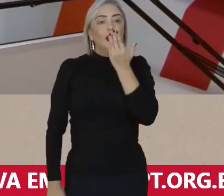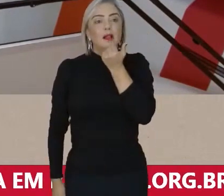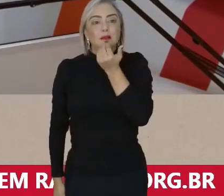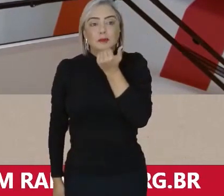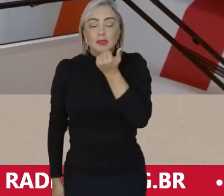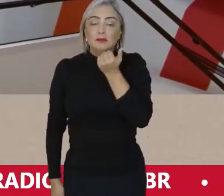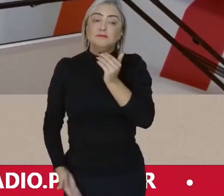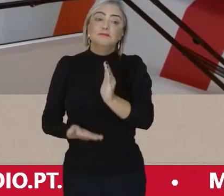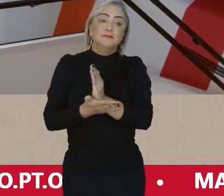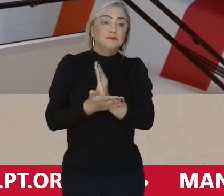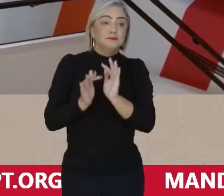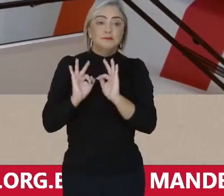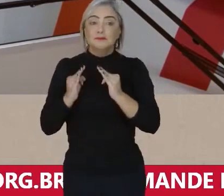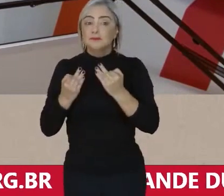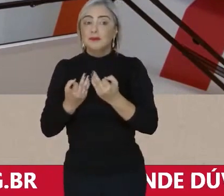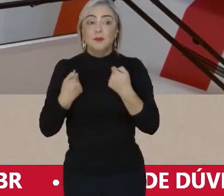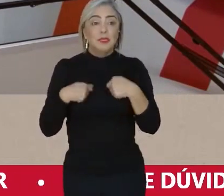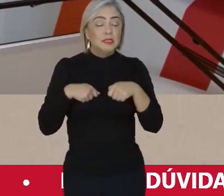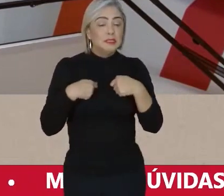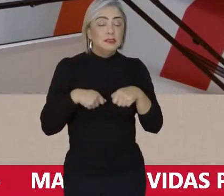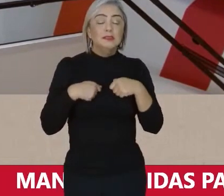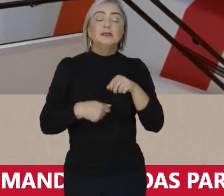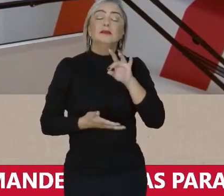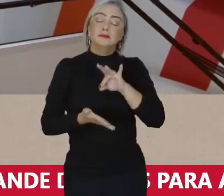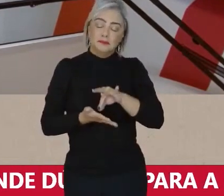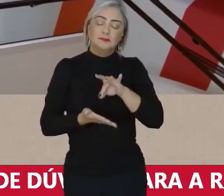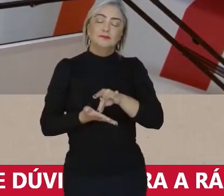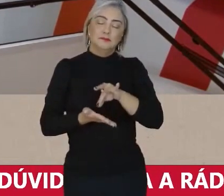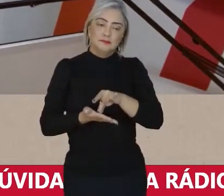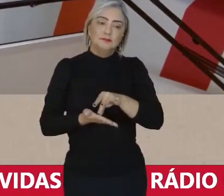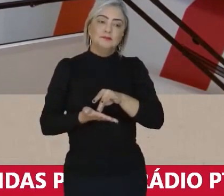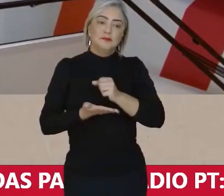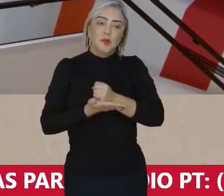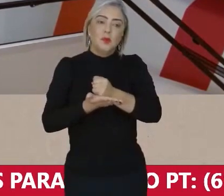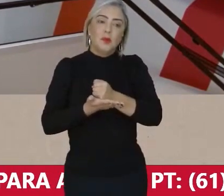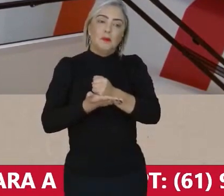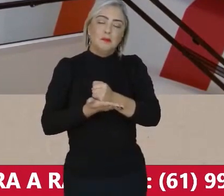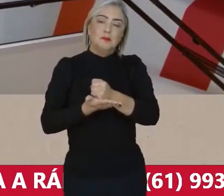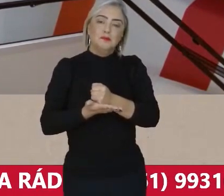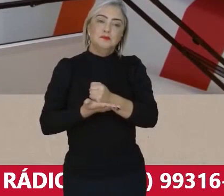alimentação, que muitas dessas famílias precisam, de fato, né, de um apoio